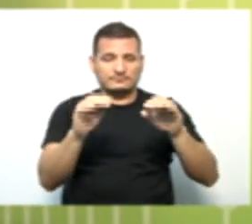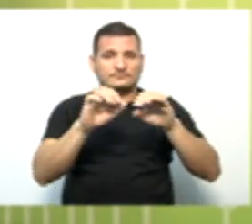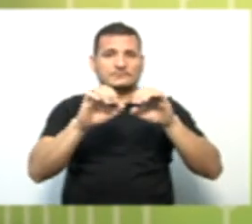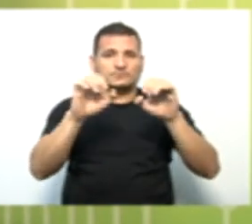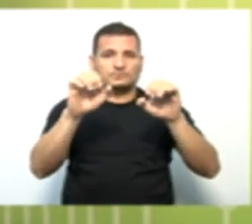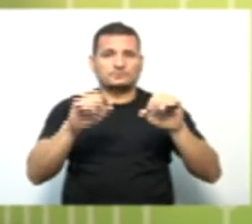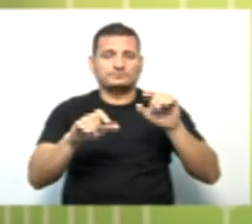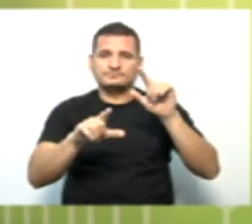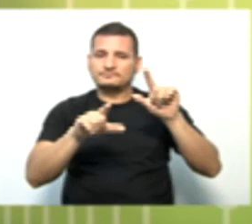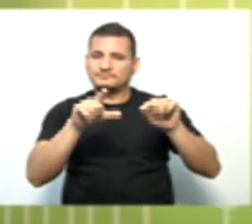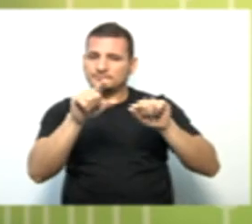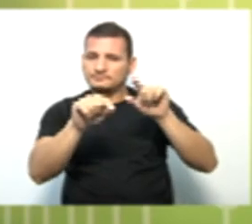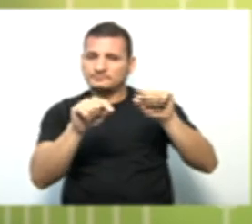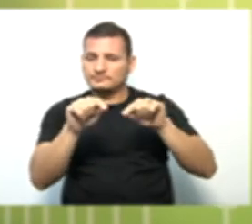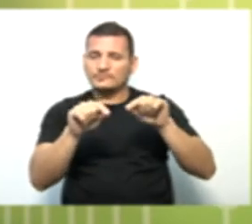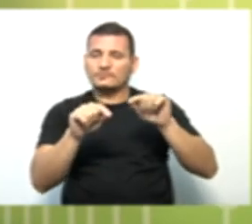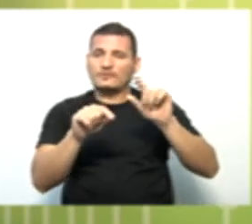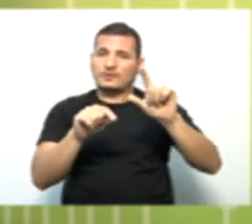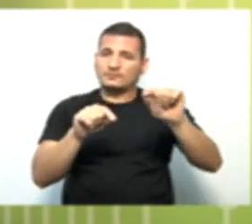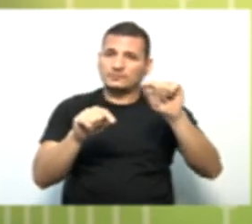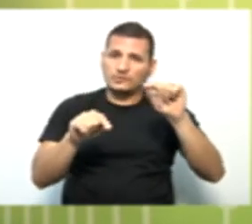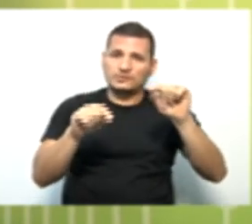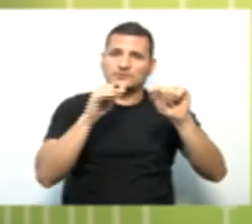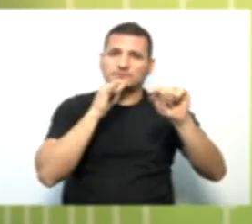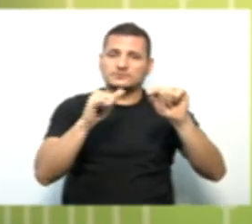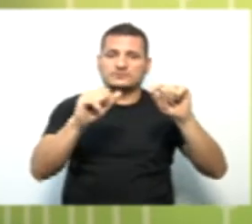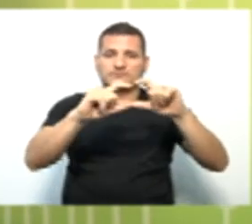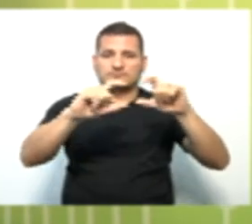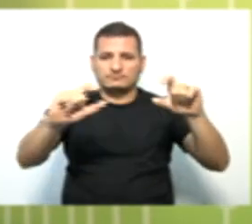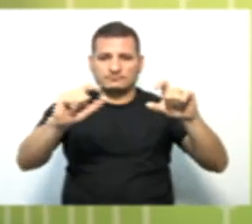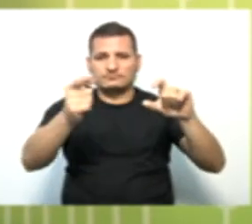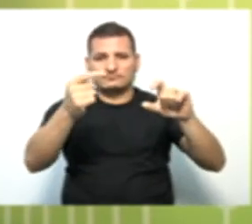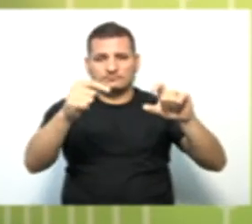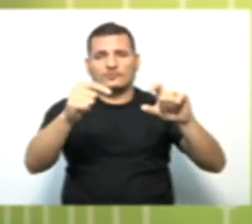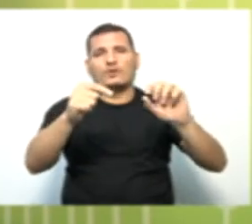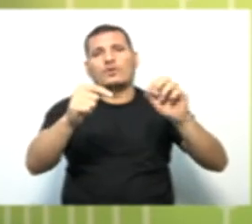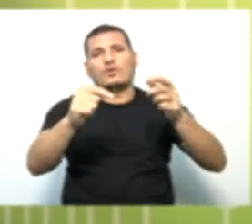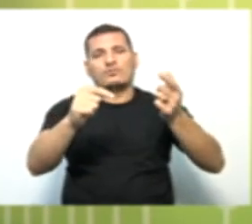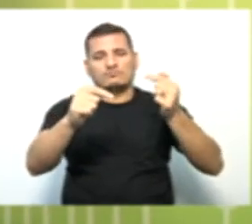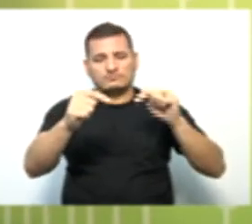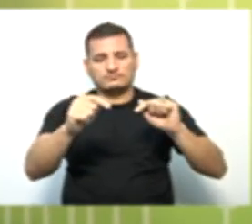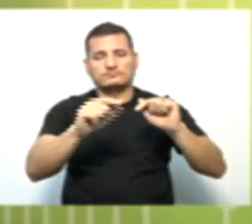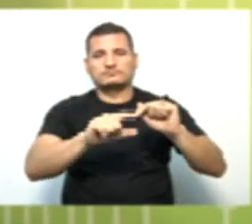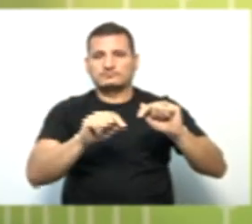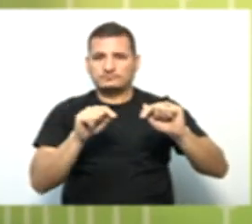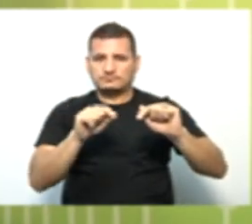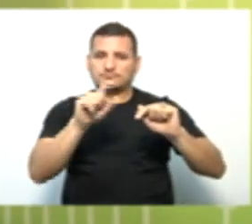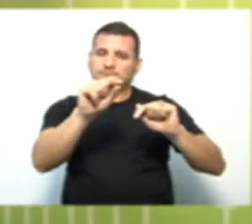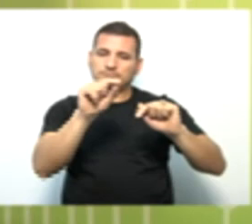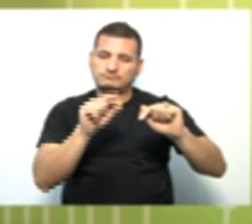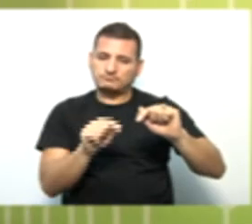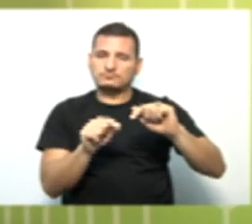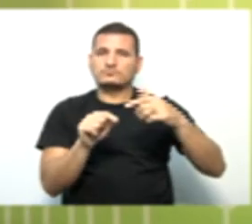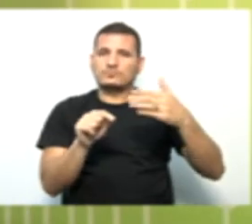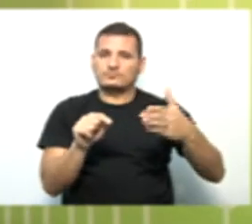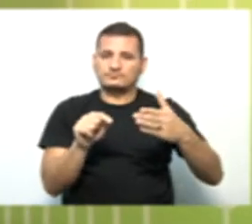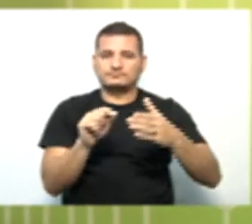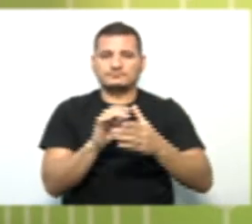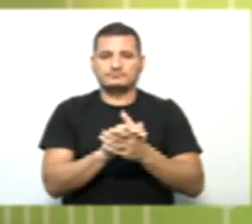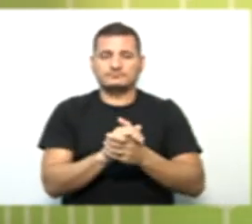nós passamos a escolher se vamos ou não executar um determinado comando. Como assim? Nós avaliamos